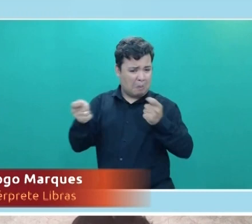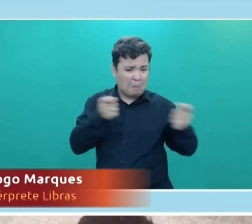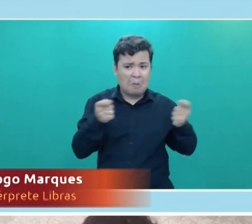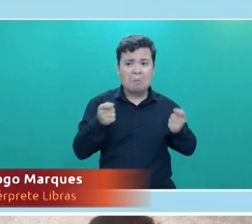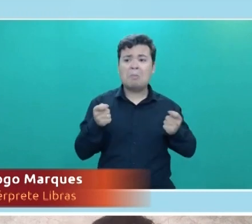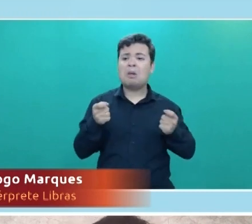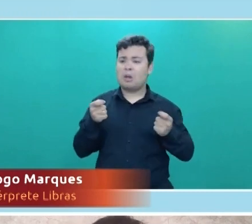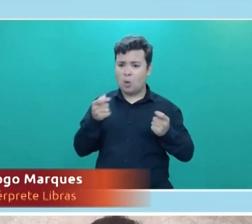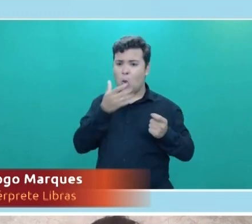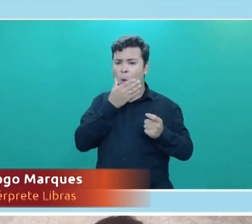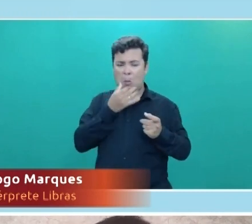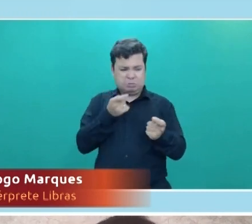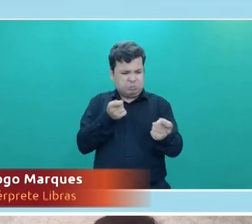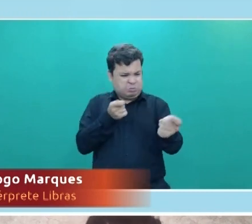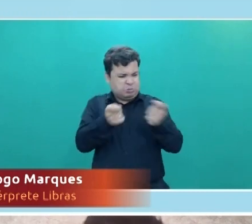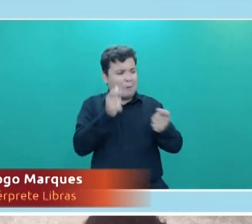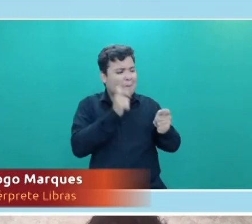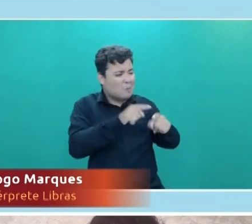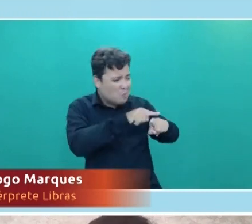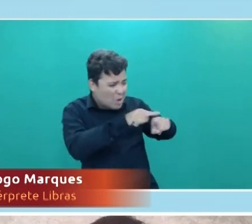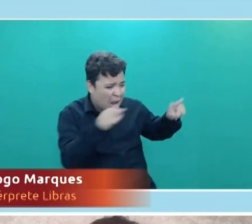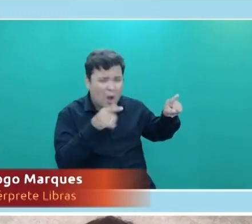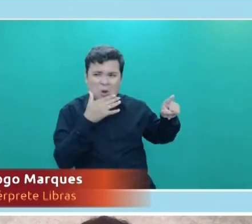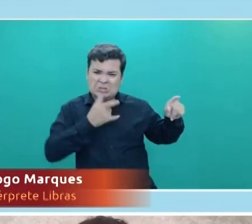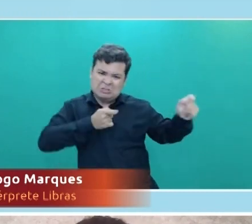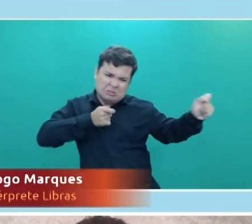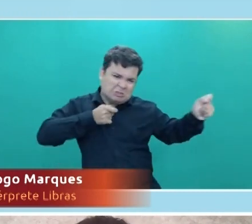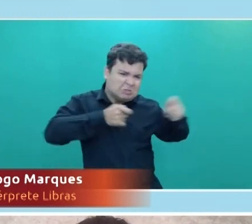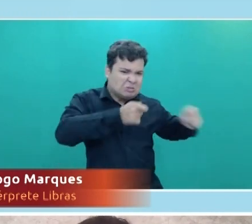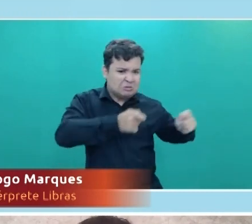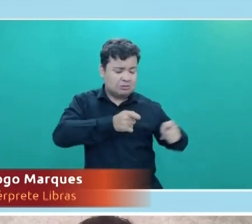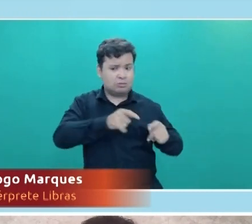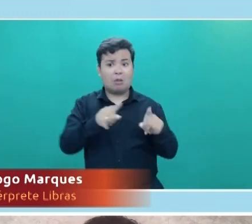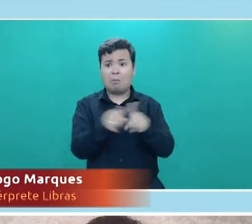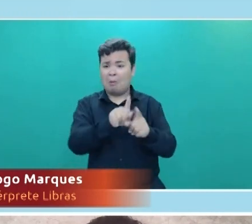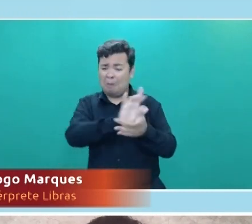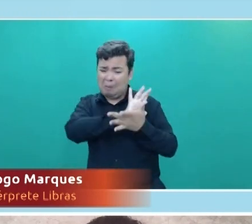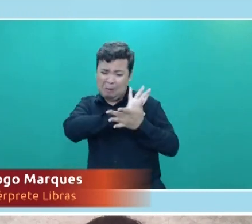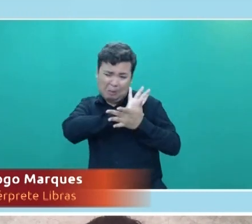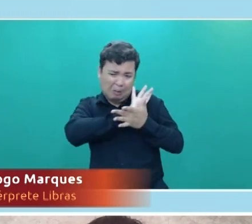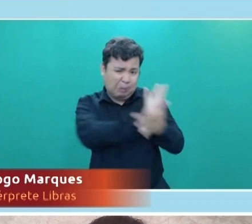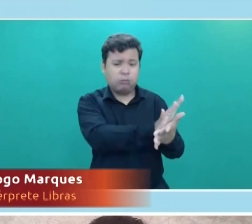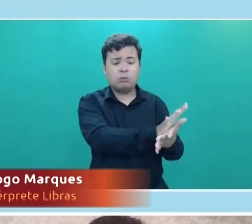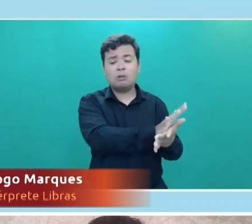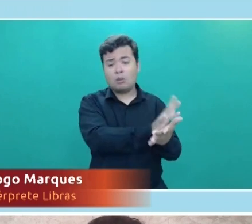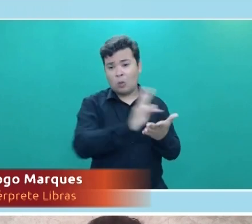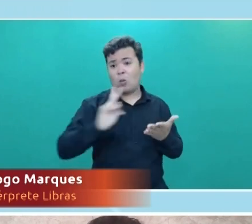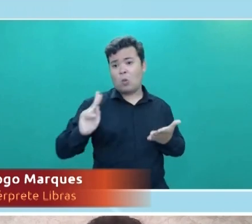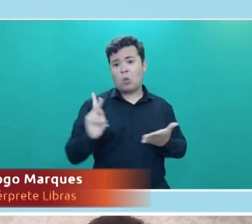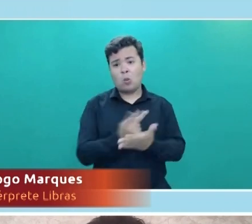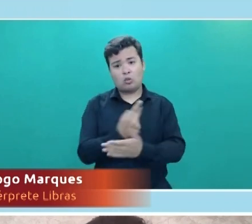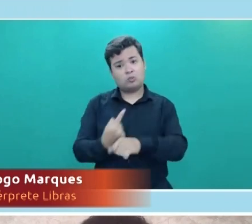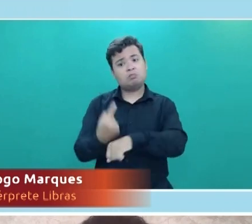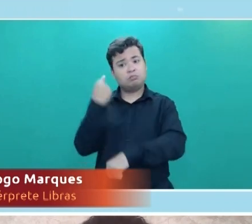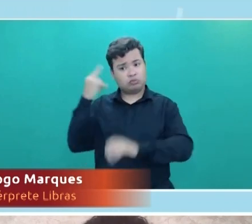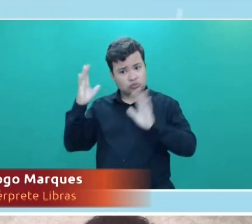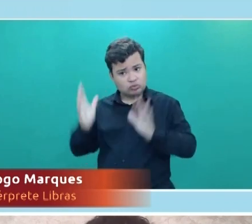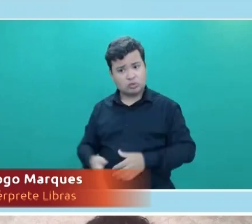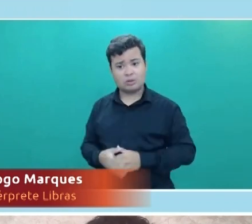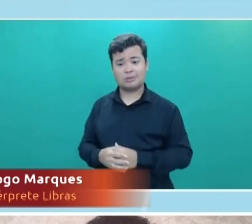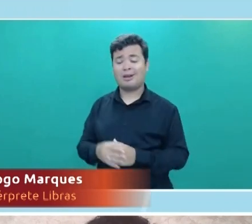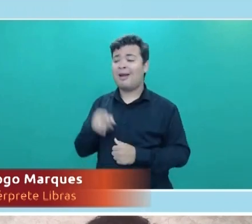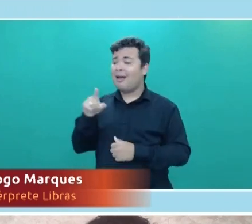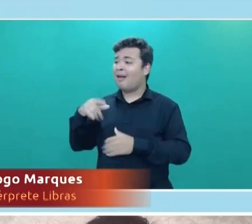dominação masculina sobre as mulheres, né, opressão dos homens sobre as mulheres, e isso se tornou algo